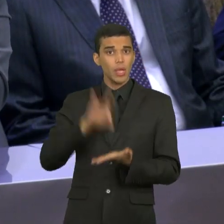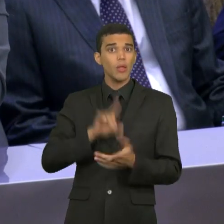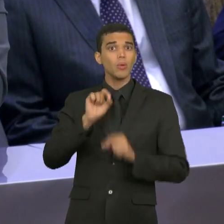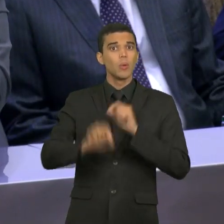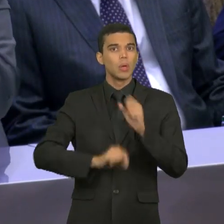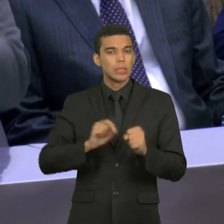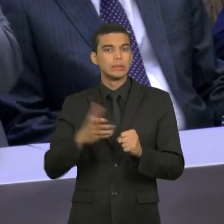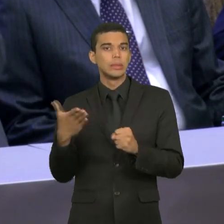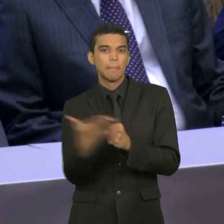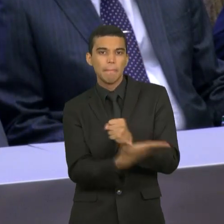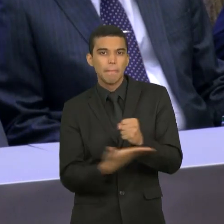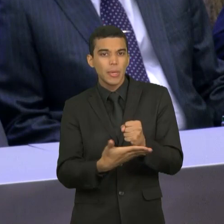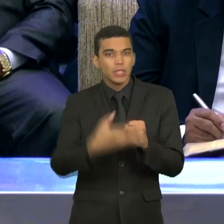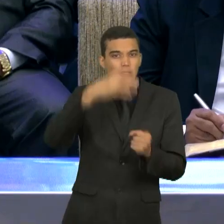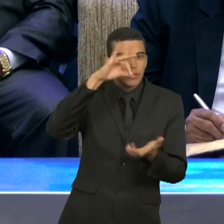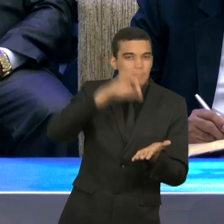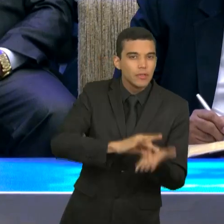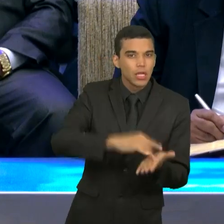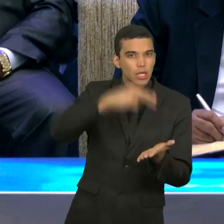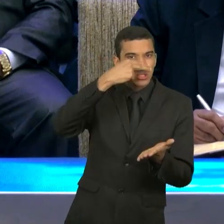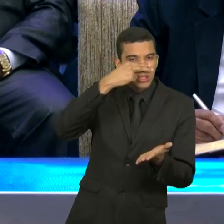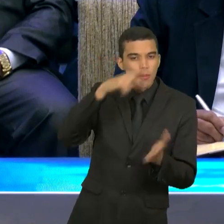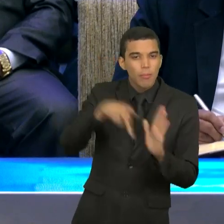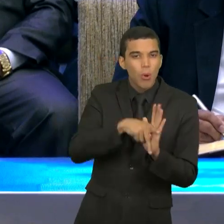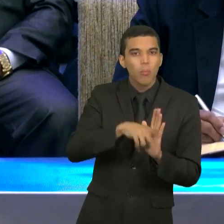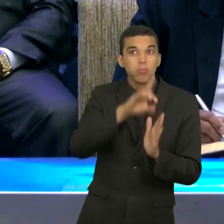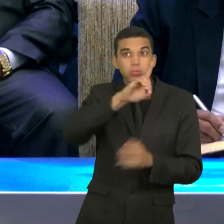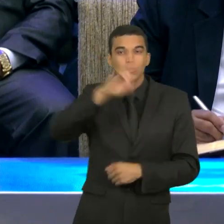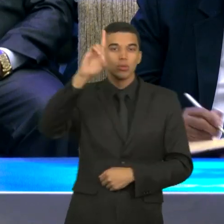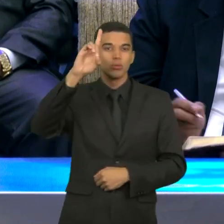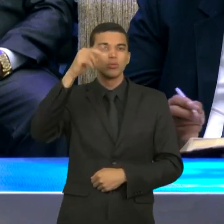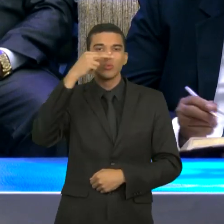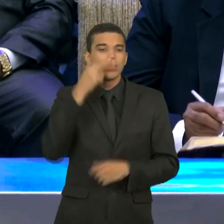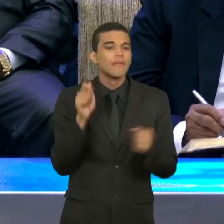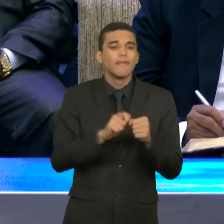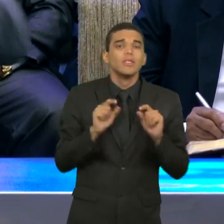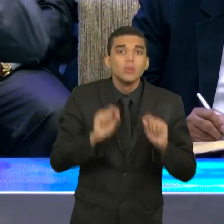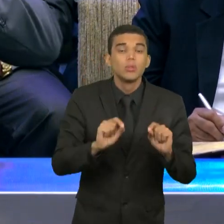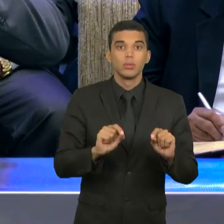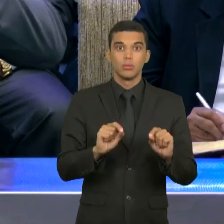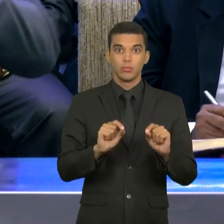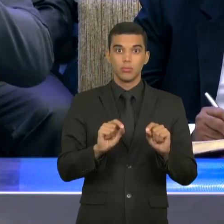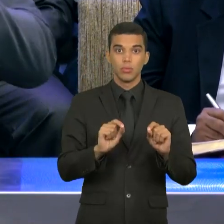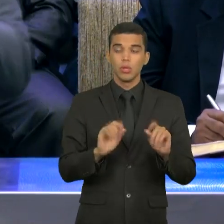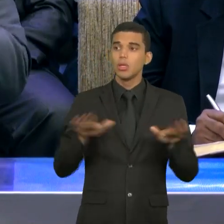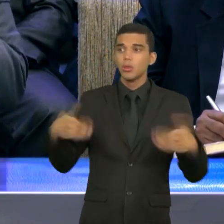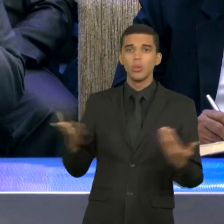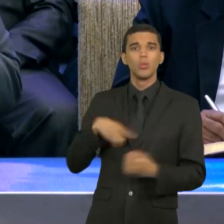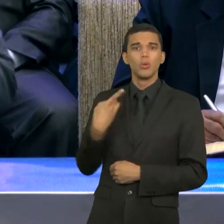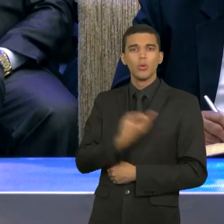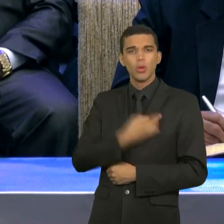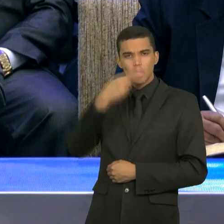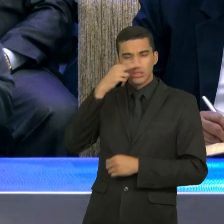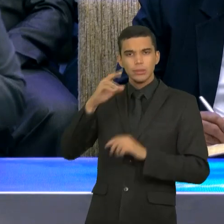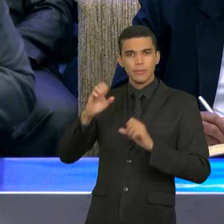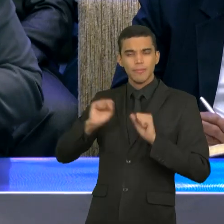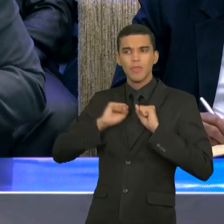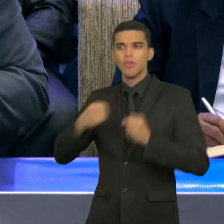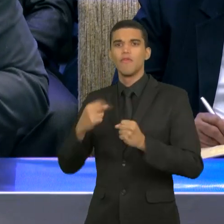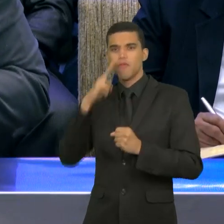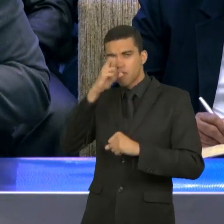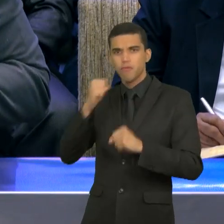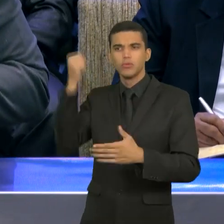se transformam o que pode fazer o justo Qual é a força que nós temos diante de uma coisa